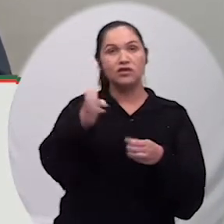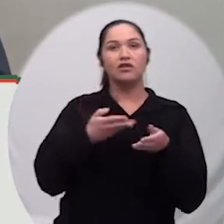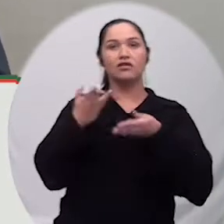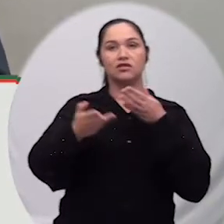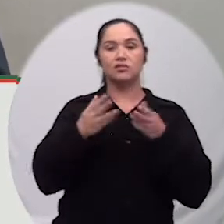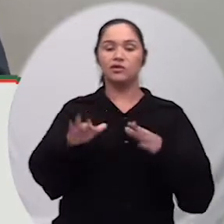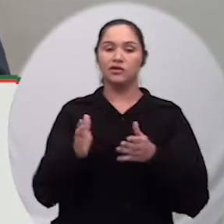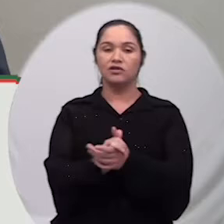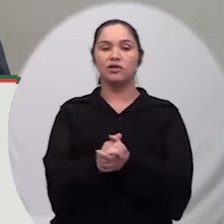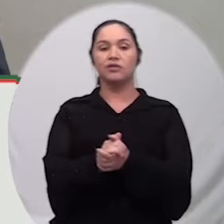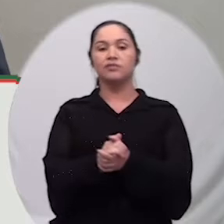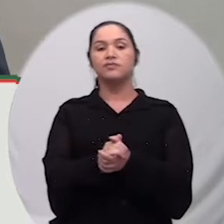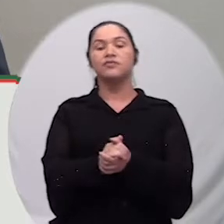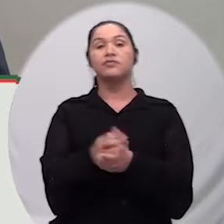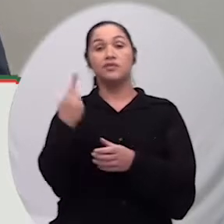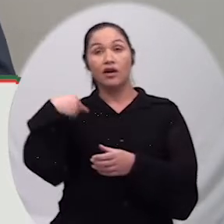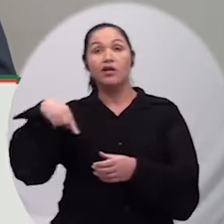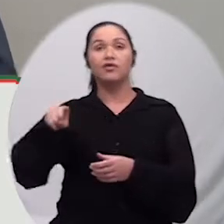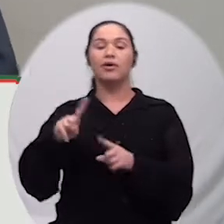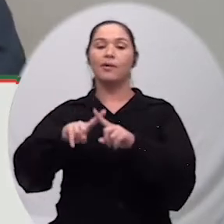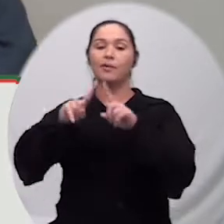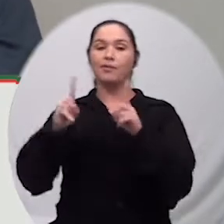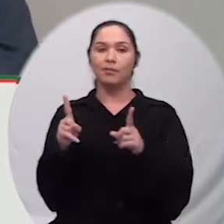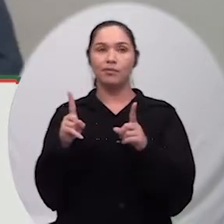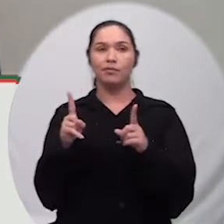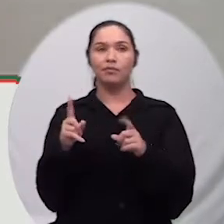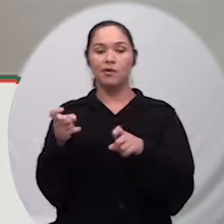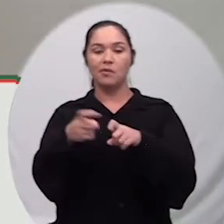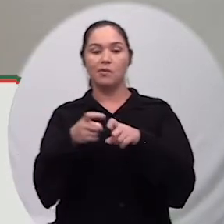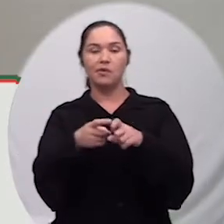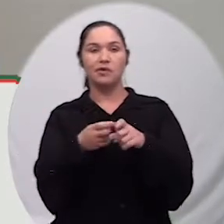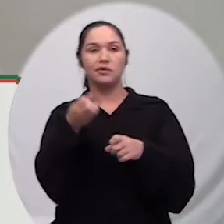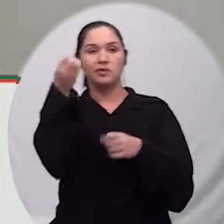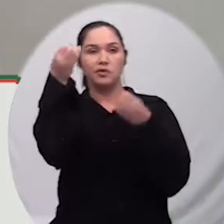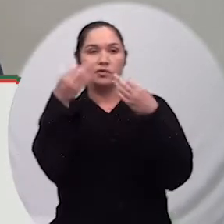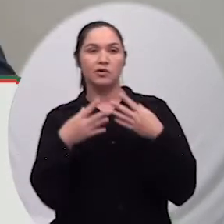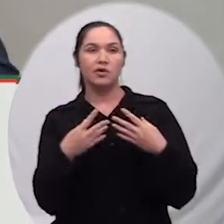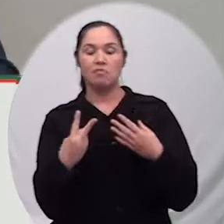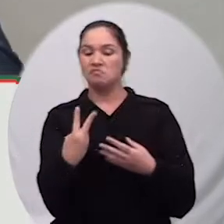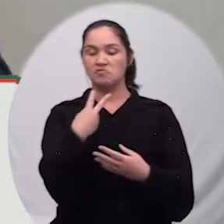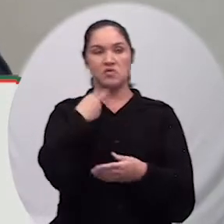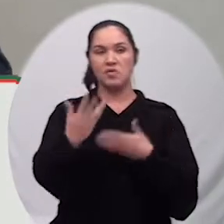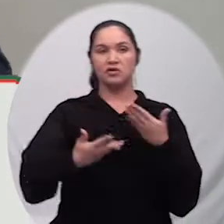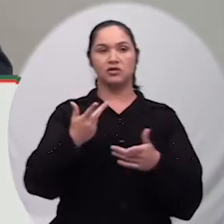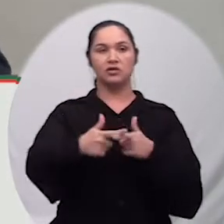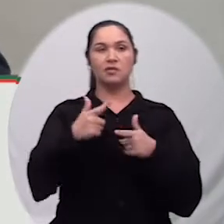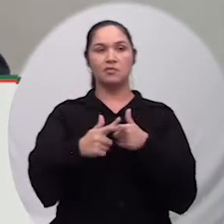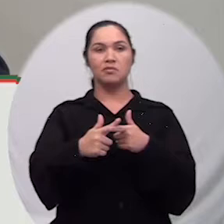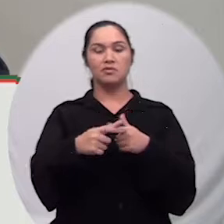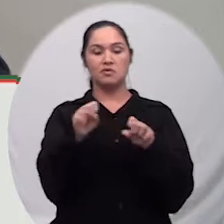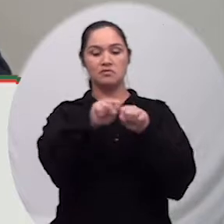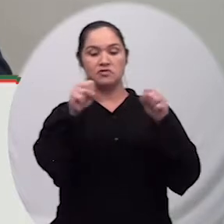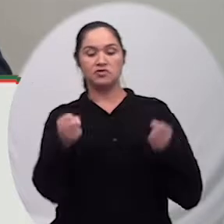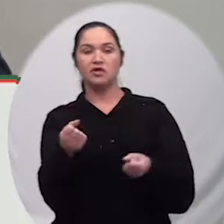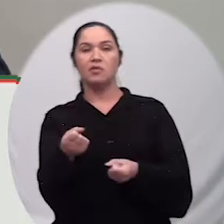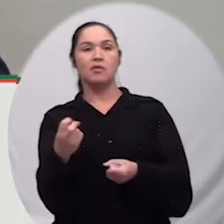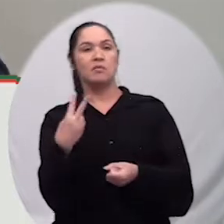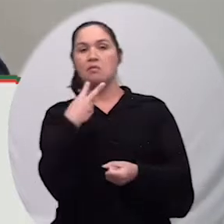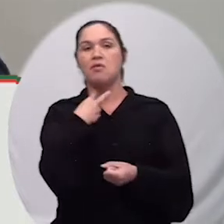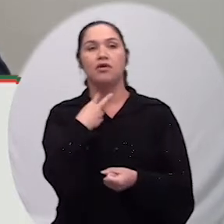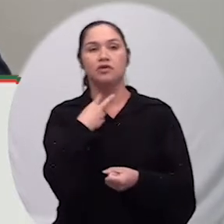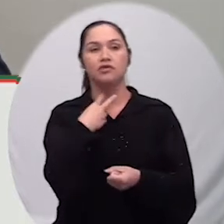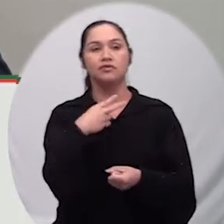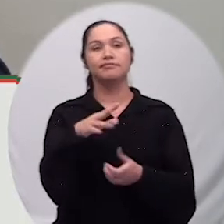da tarde. E o médico disse que não ia atender porque não estava no sistema. Isso que foi colocado pela Secretaria de Saúde do